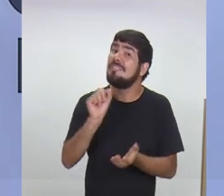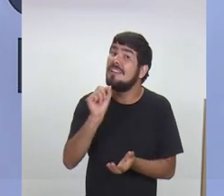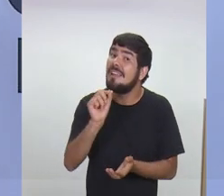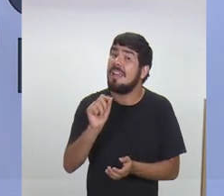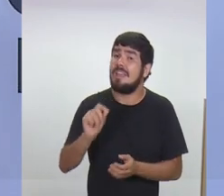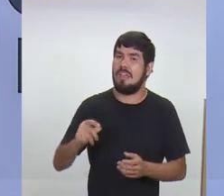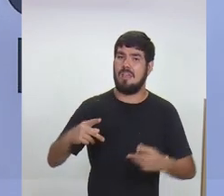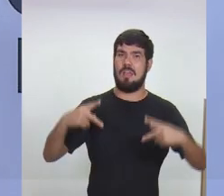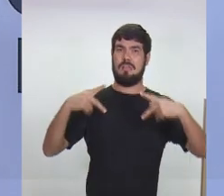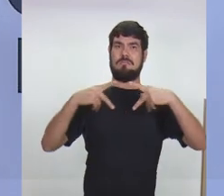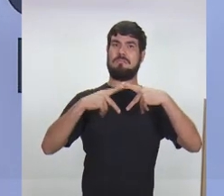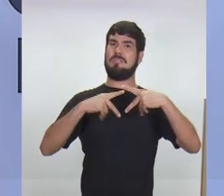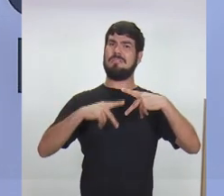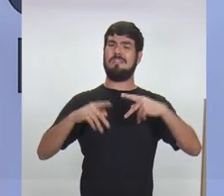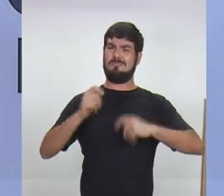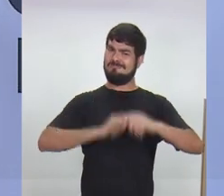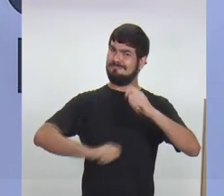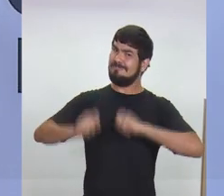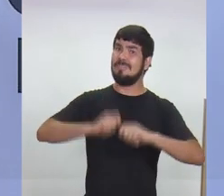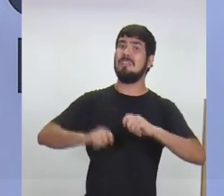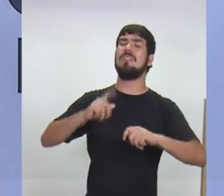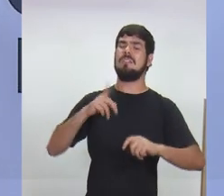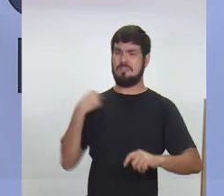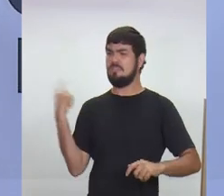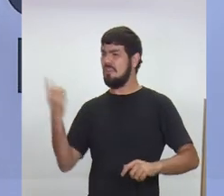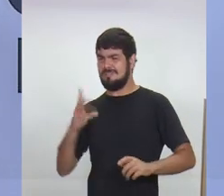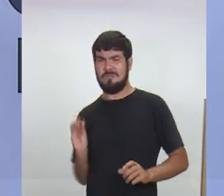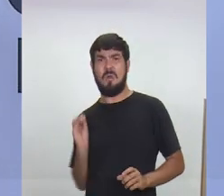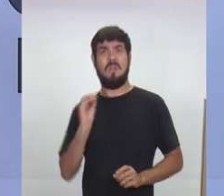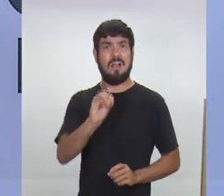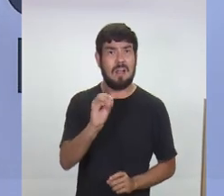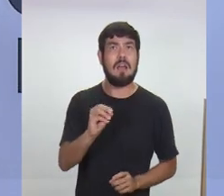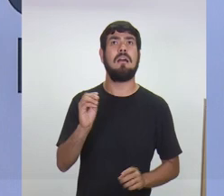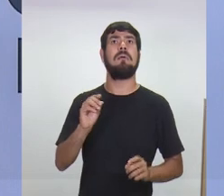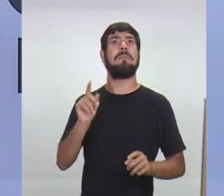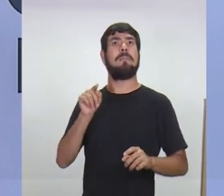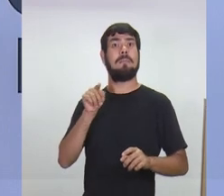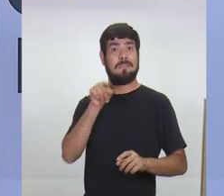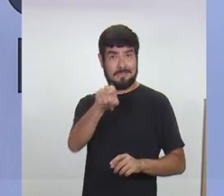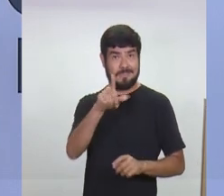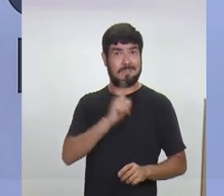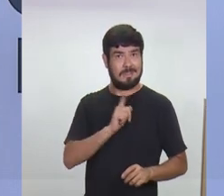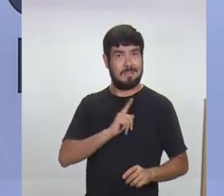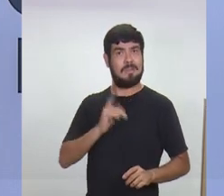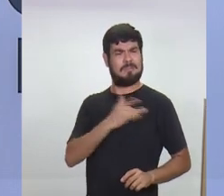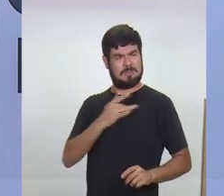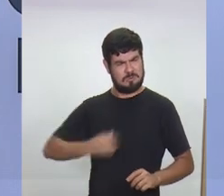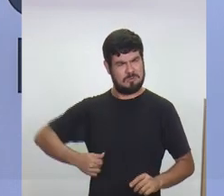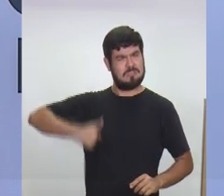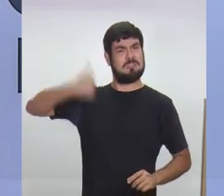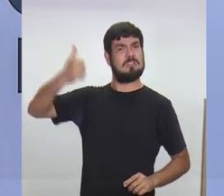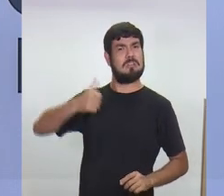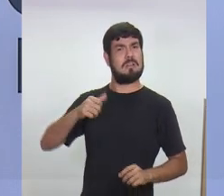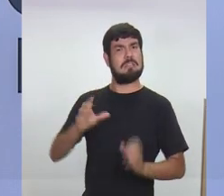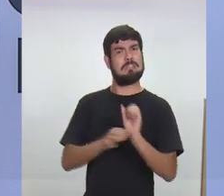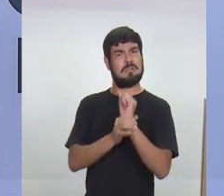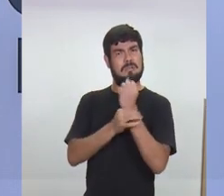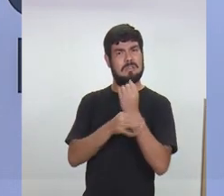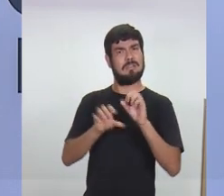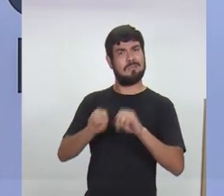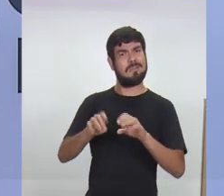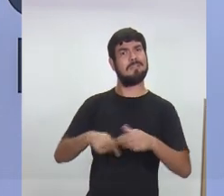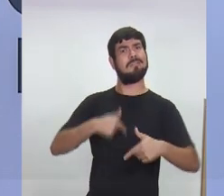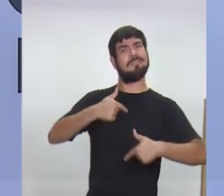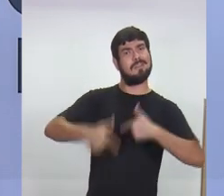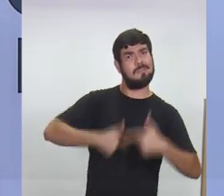colocar para que a coisa funcione para que você possa realmente ter uma saúde digna figuran educação emprego e renda